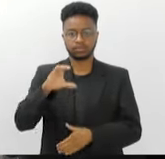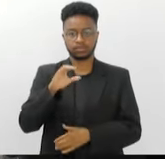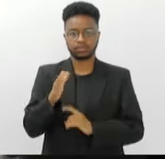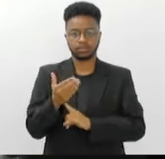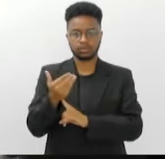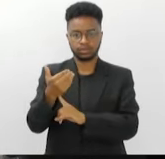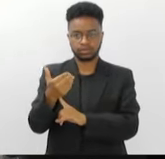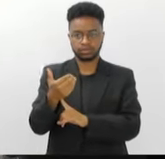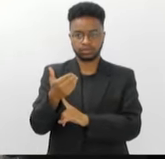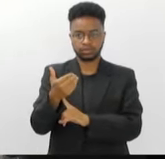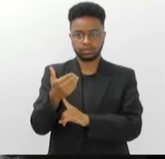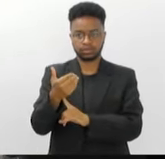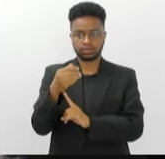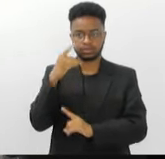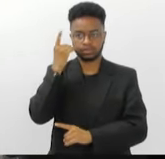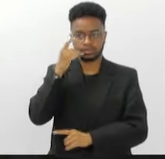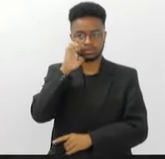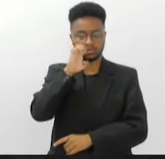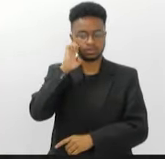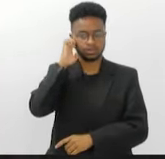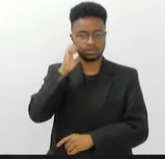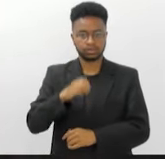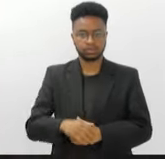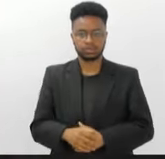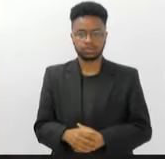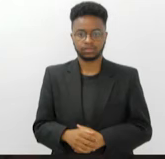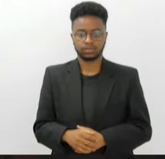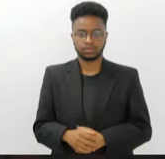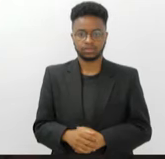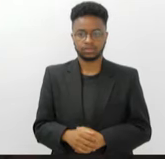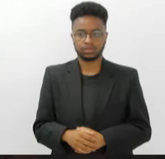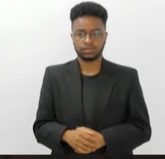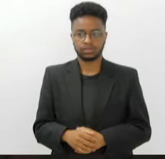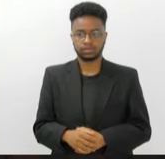Tecnologia, deputada Érica Takimoto.